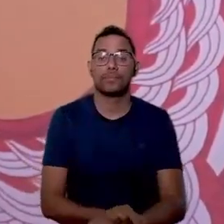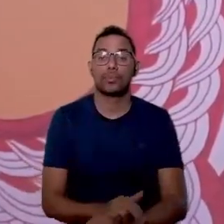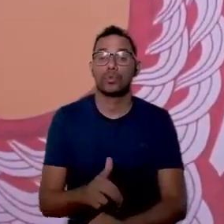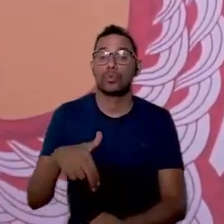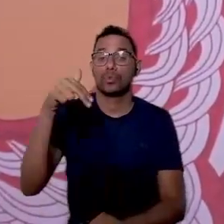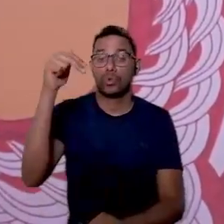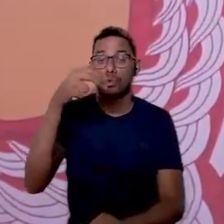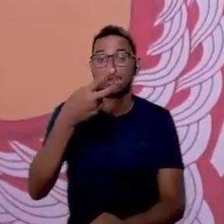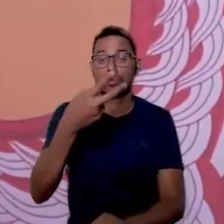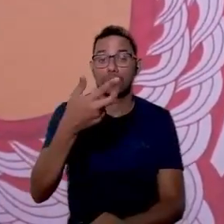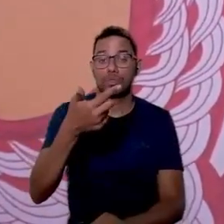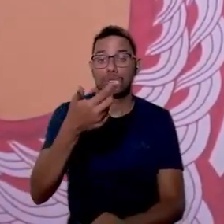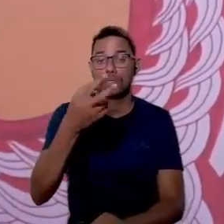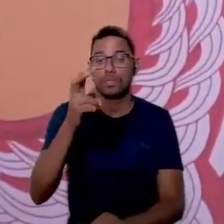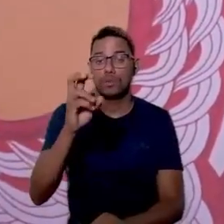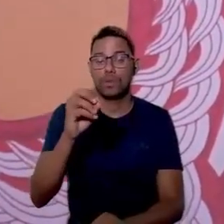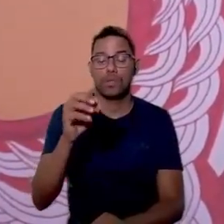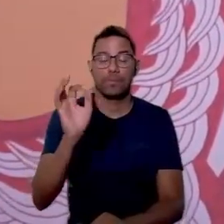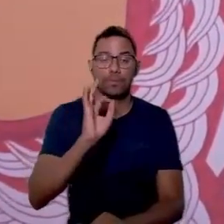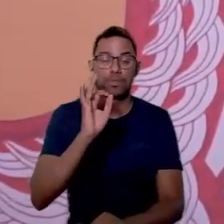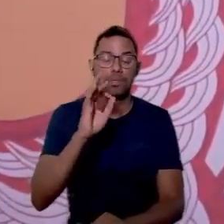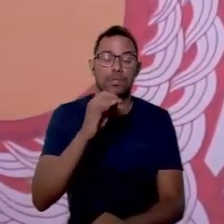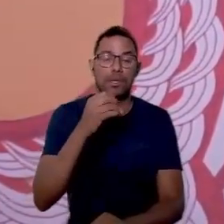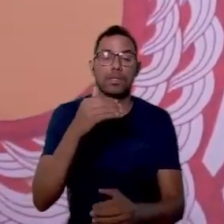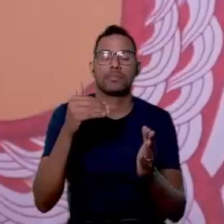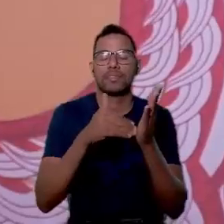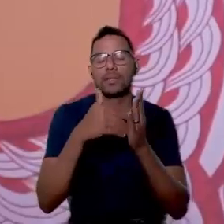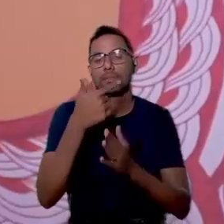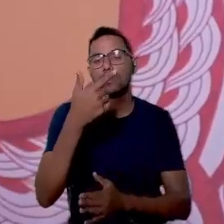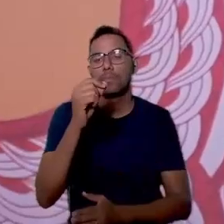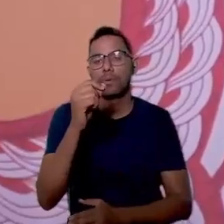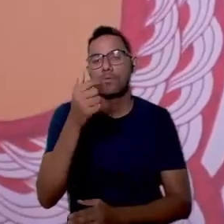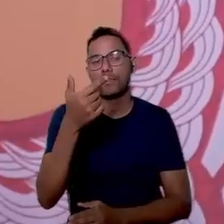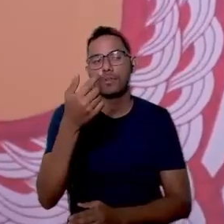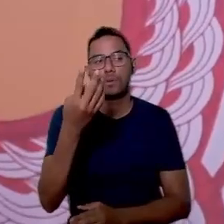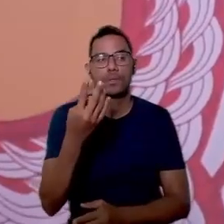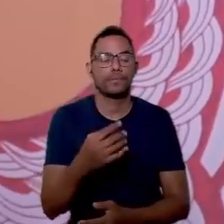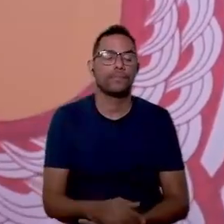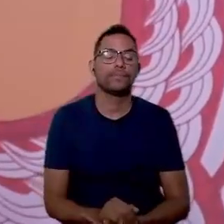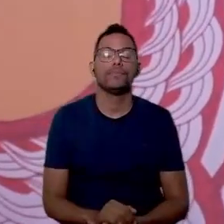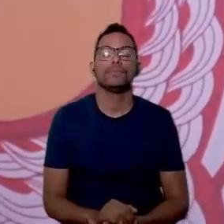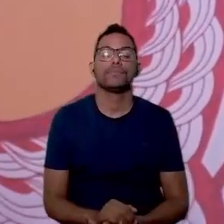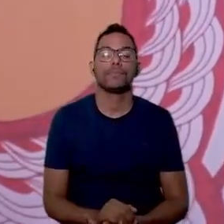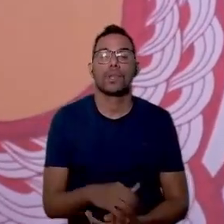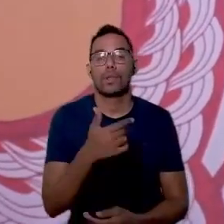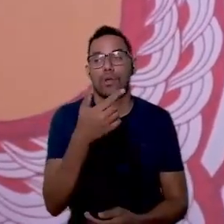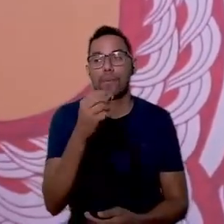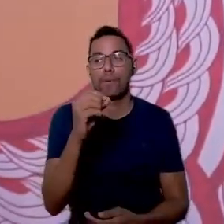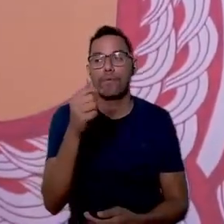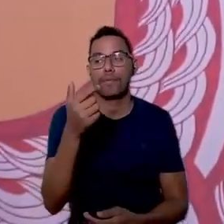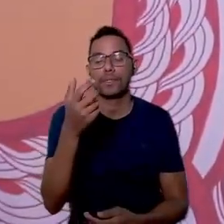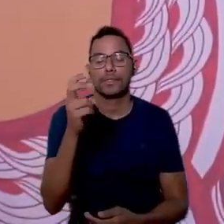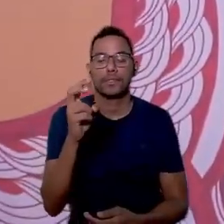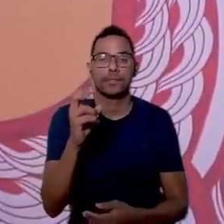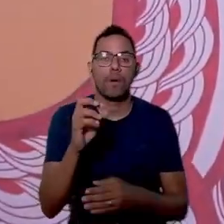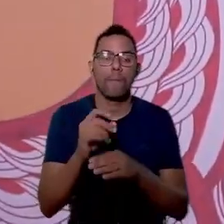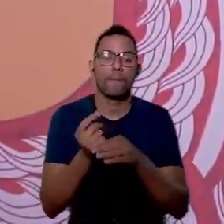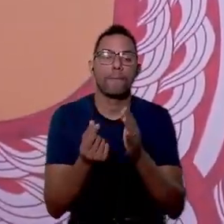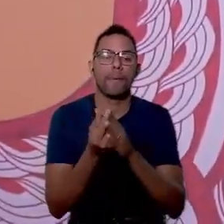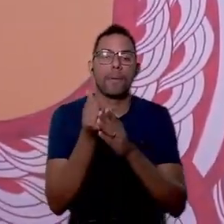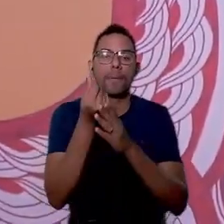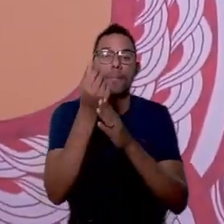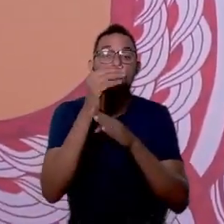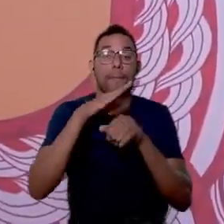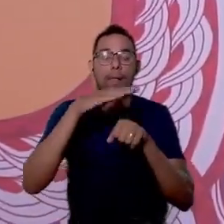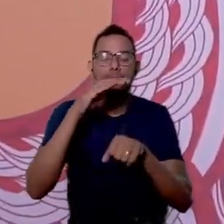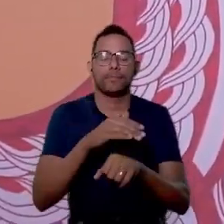foi de 250% o investimento até 2024. 2025 vai acontecer um investimento muito maior. A gente